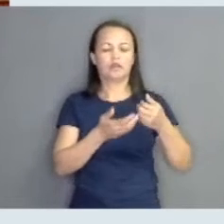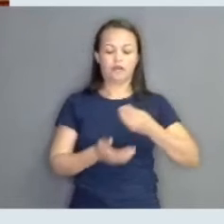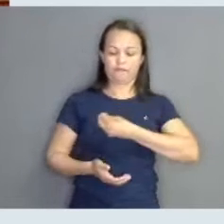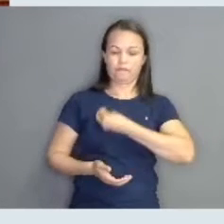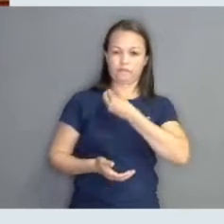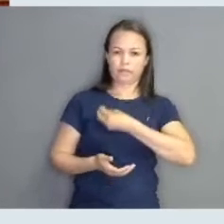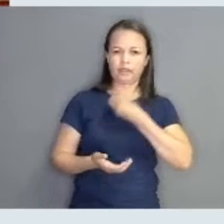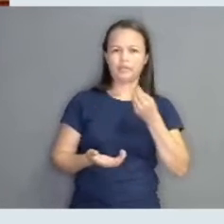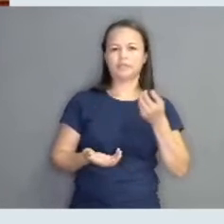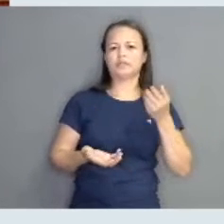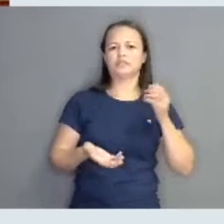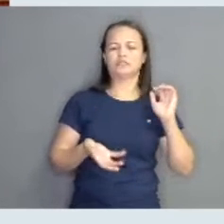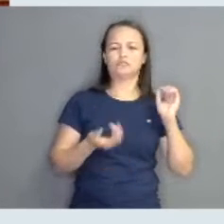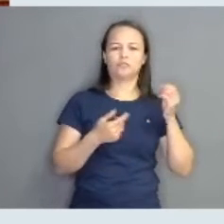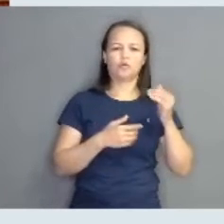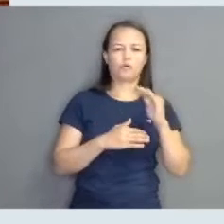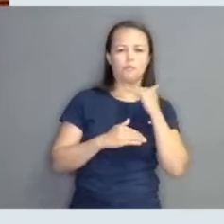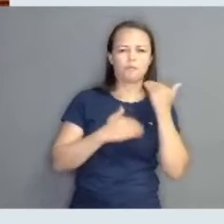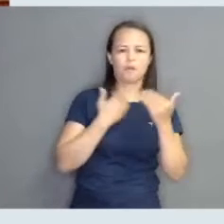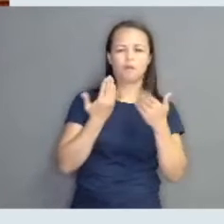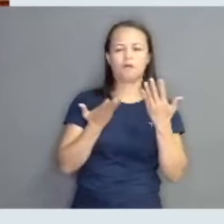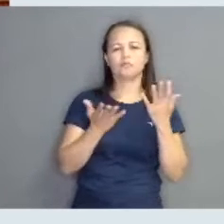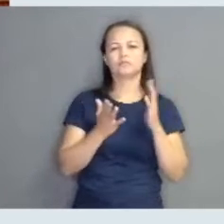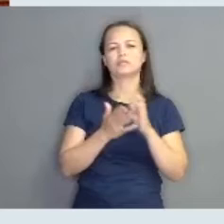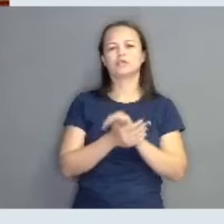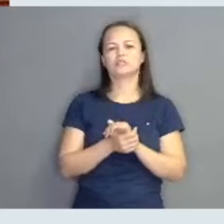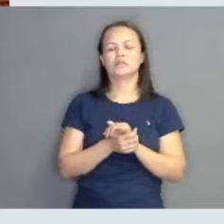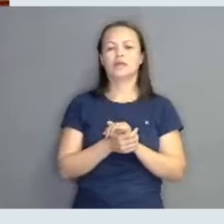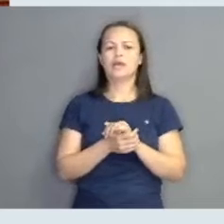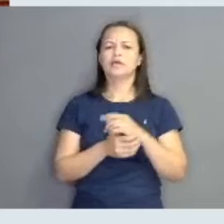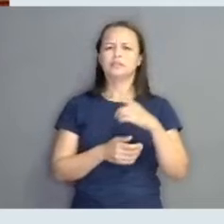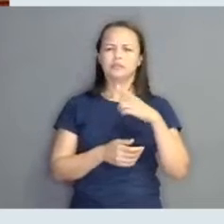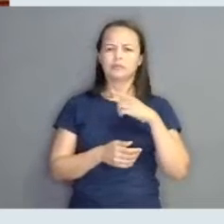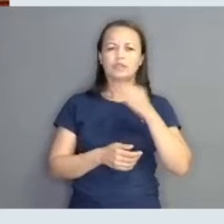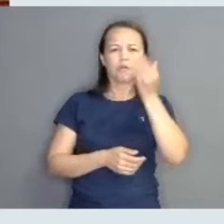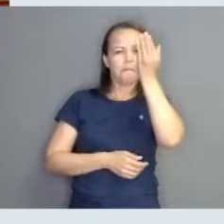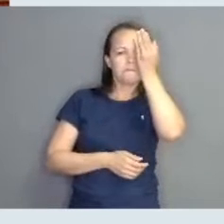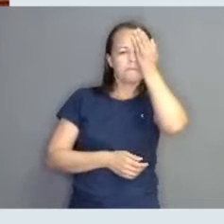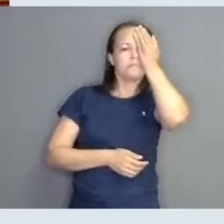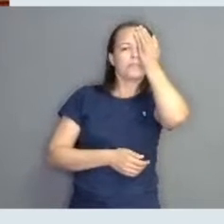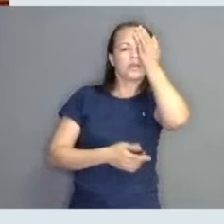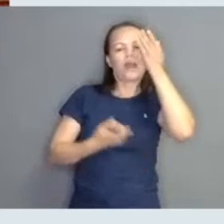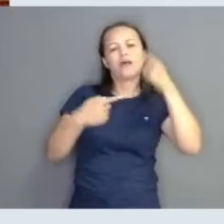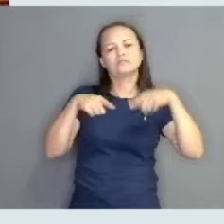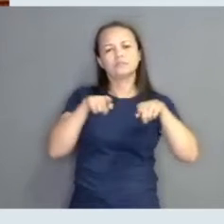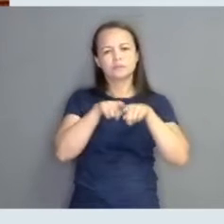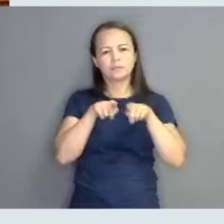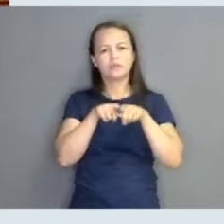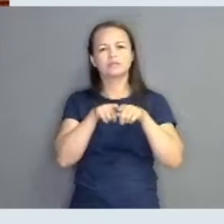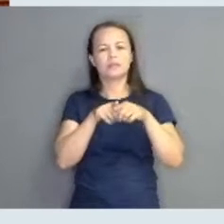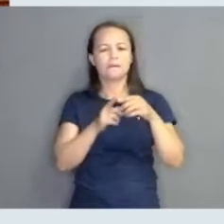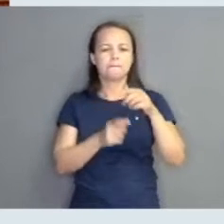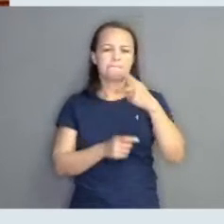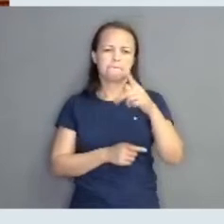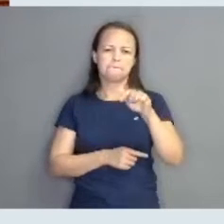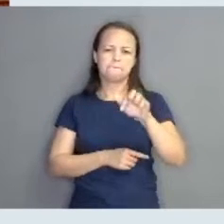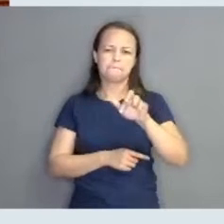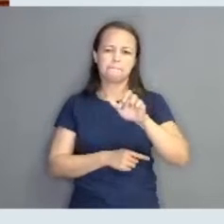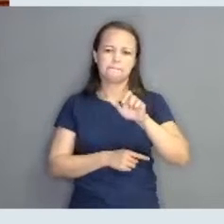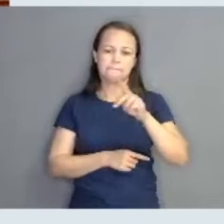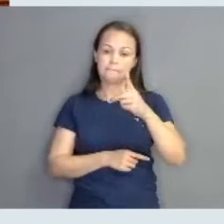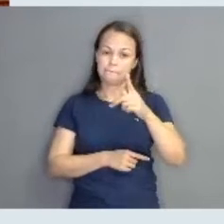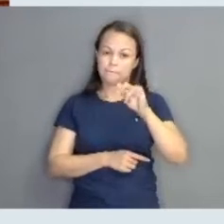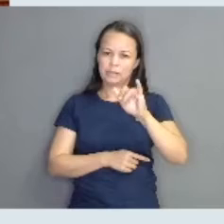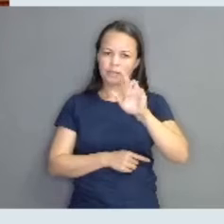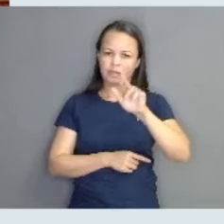foram ceifadas. Falamos de pirataria também. Sim, falamos de pirataria. E é um dos